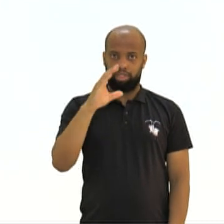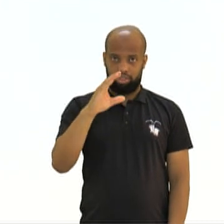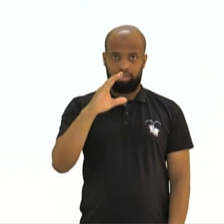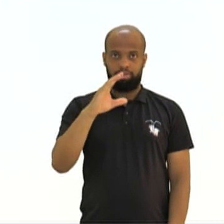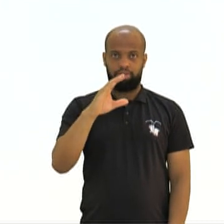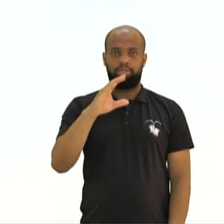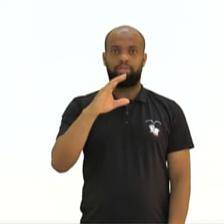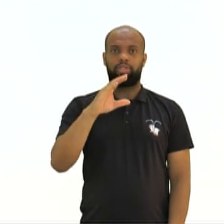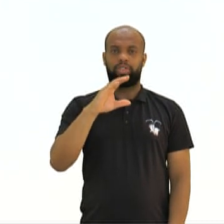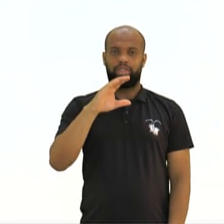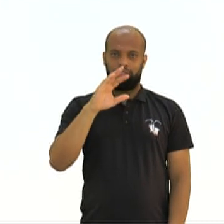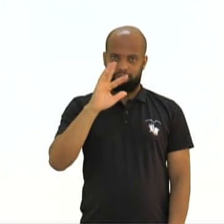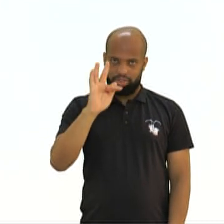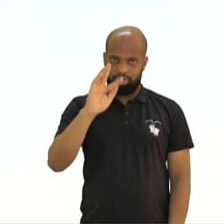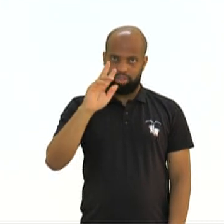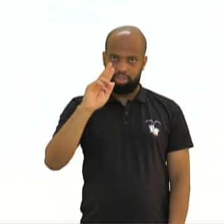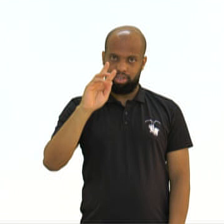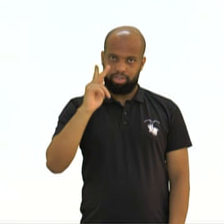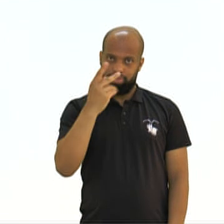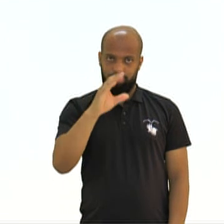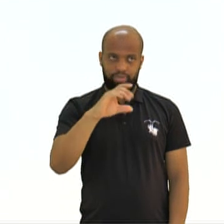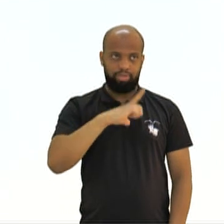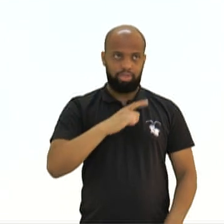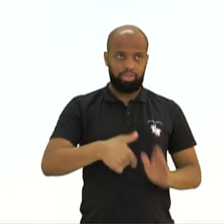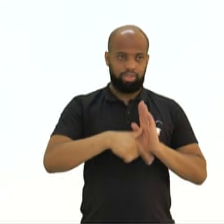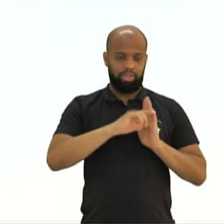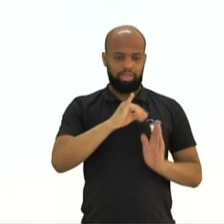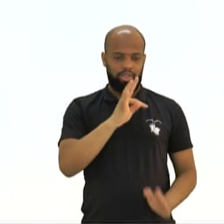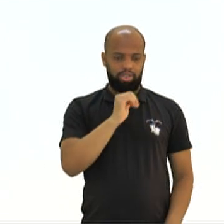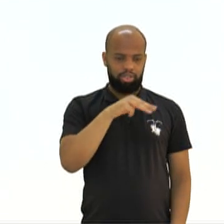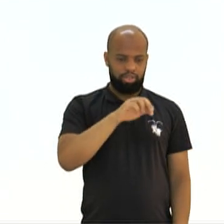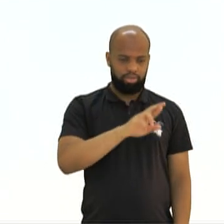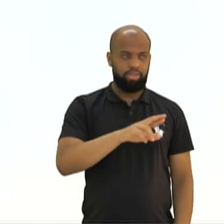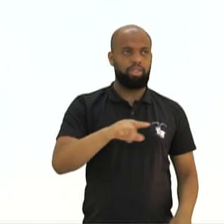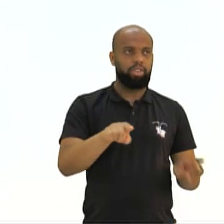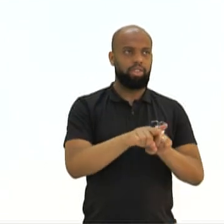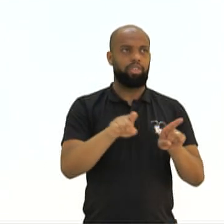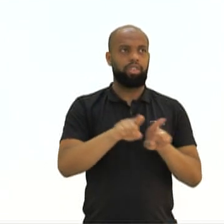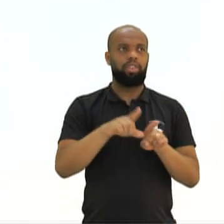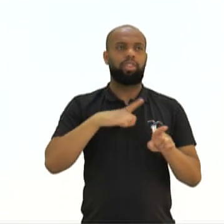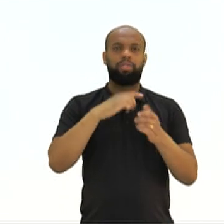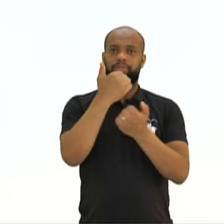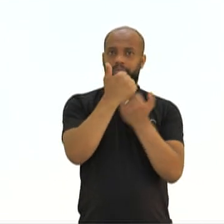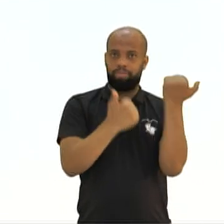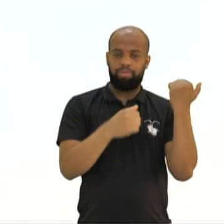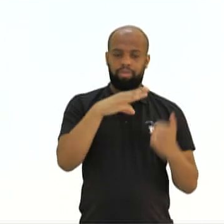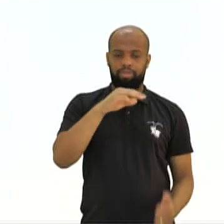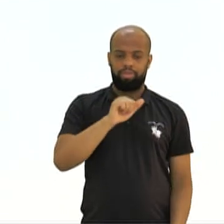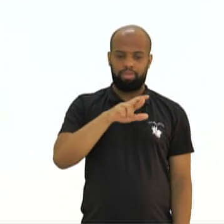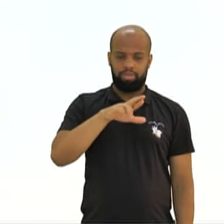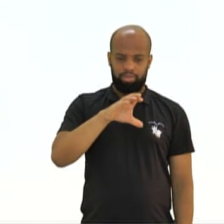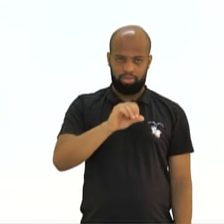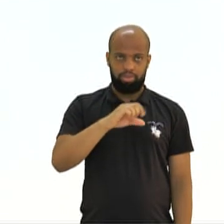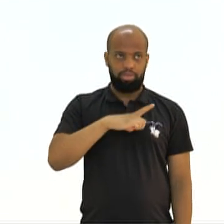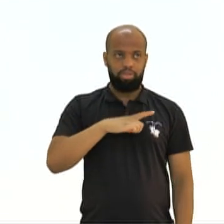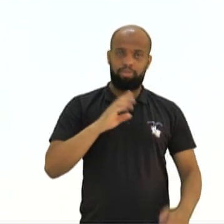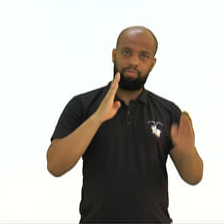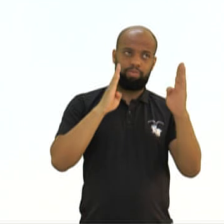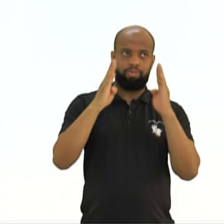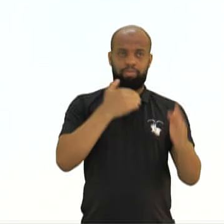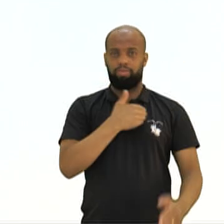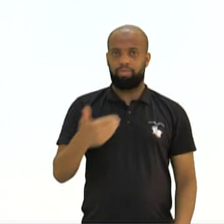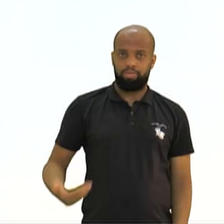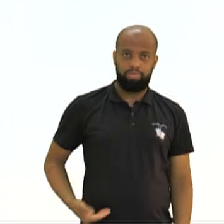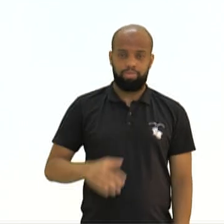Cardoso, Itamar Franco, né, antecessor a ele, Marco Maciel, vice-presidente da República durante o governo Fernando Henrique